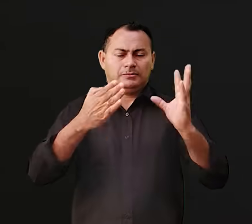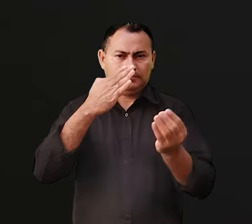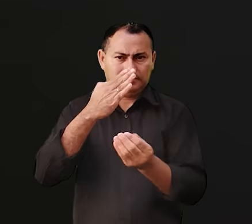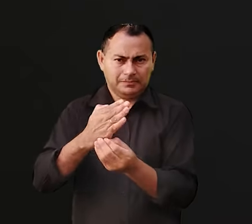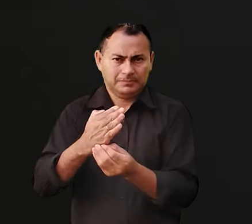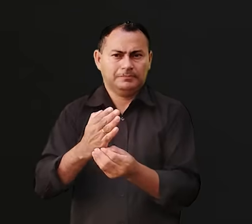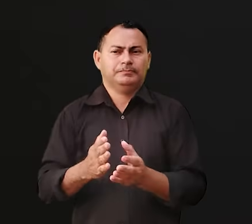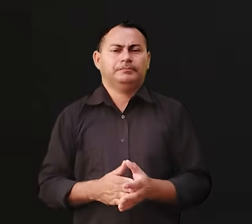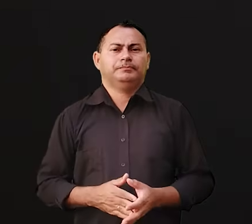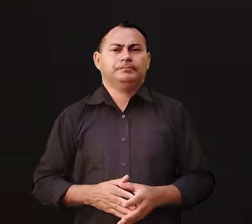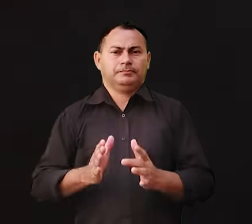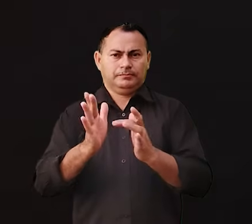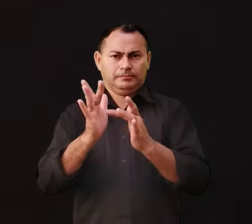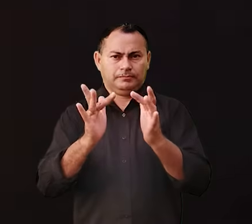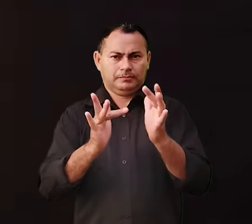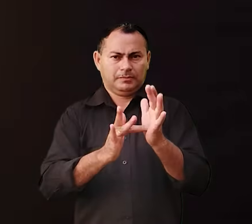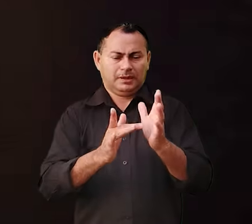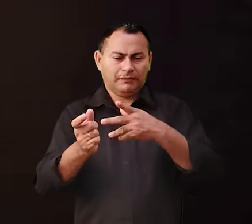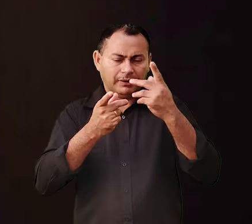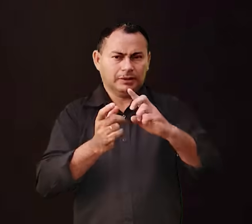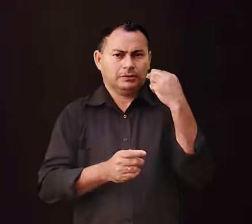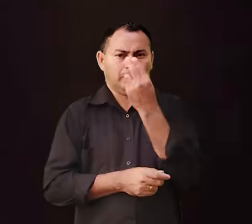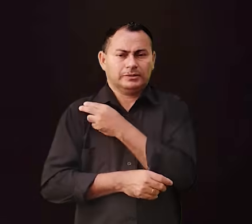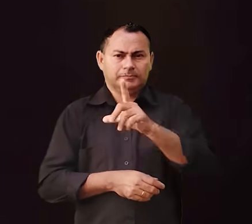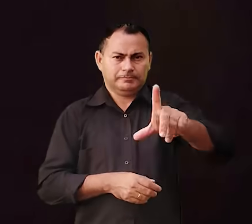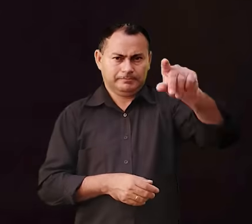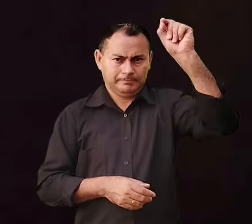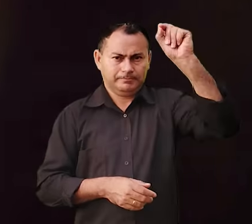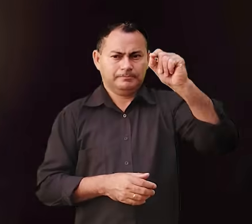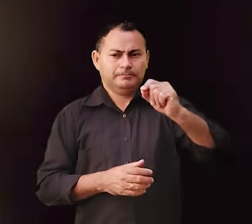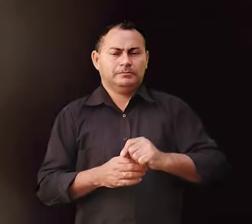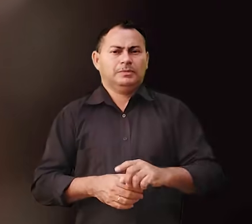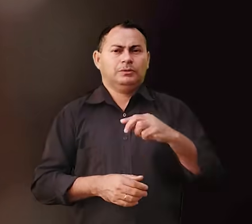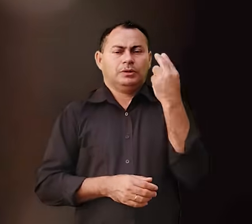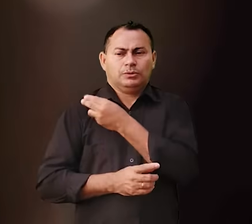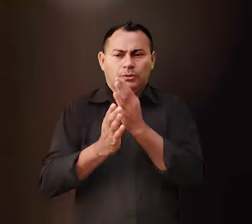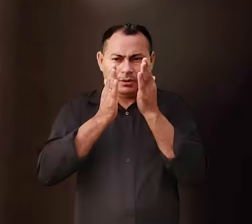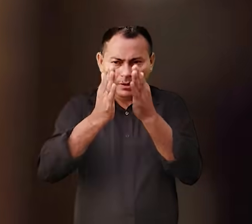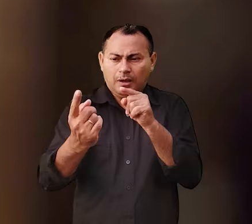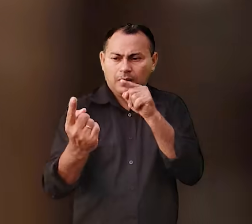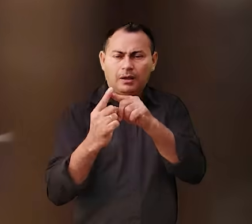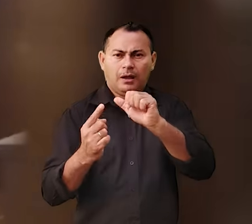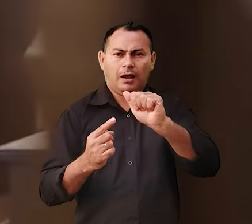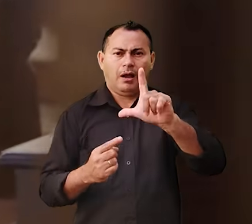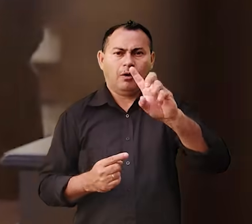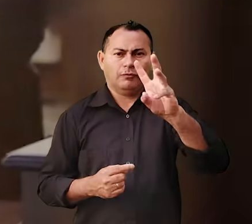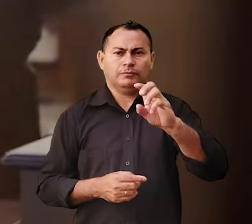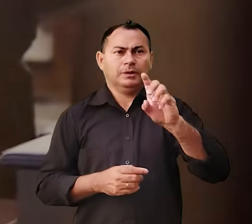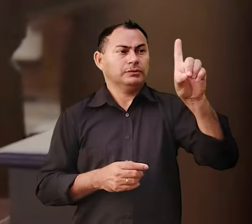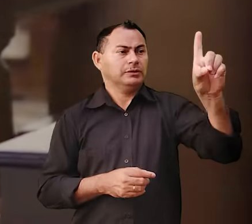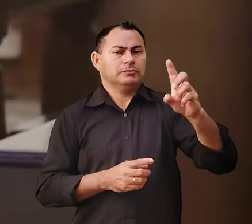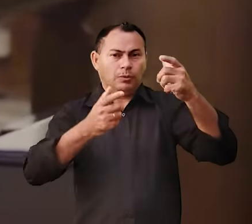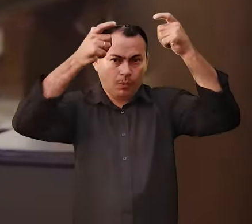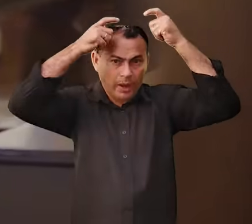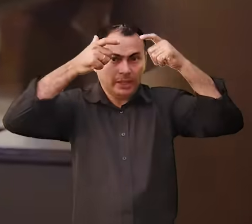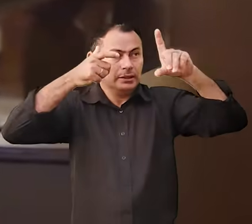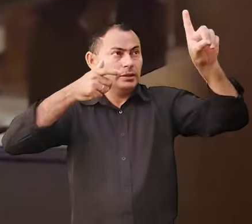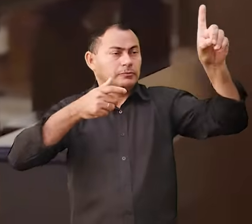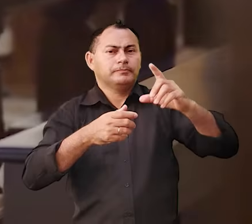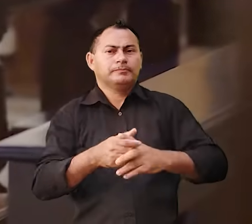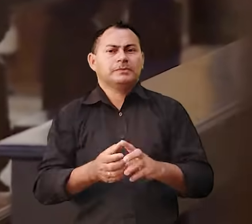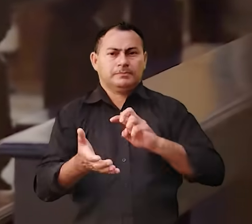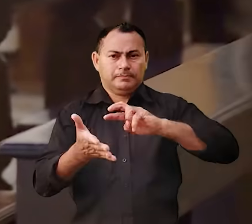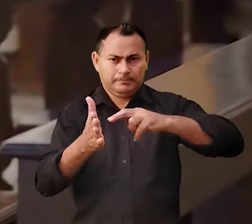serão acrescentadas. Jesus está dizendo que a nossa prioridade, nosso alvo, deve ser Deus, o reino de